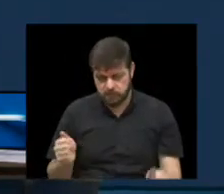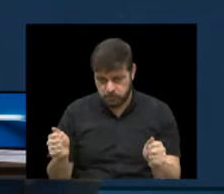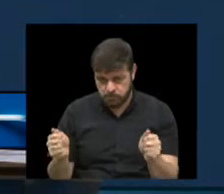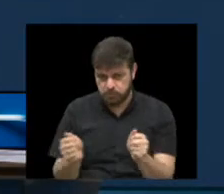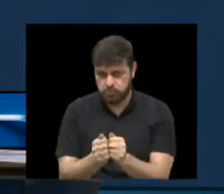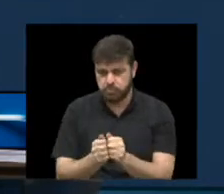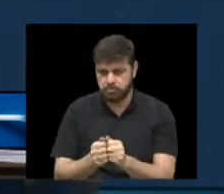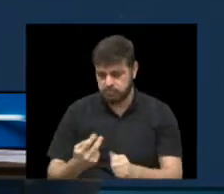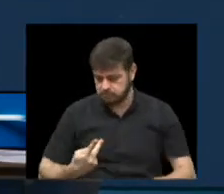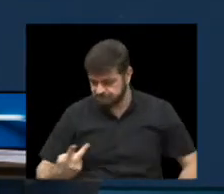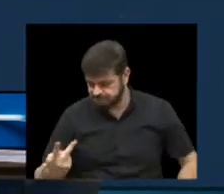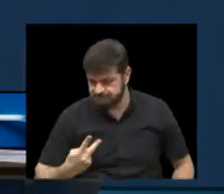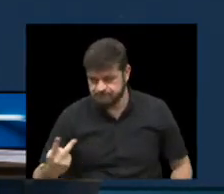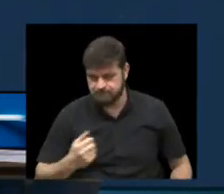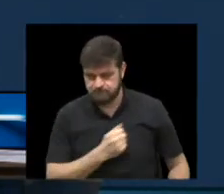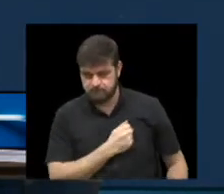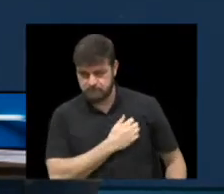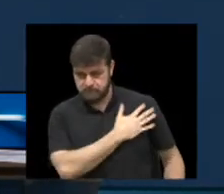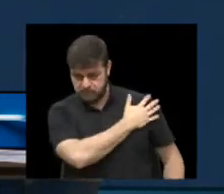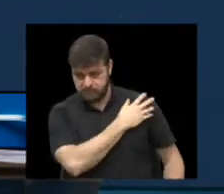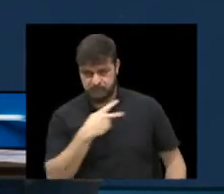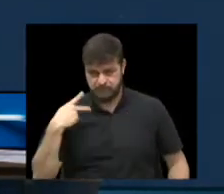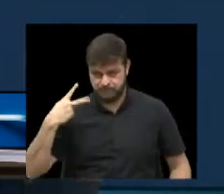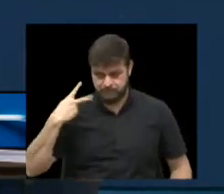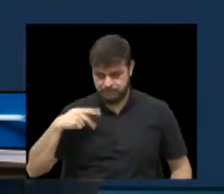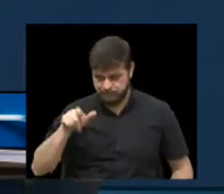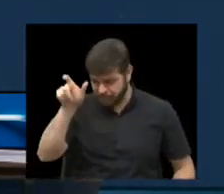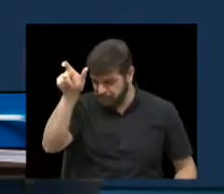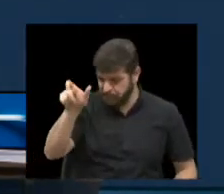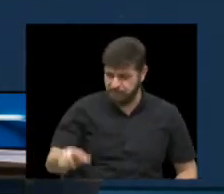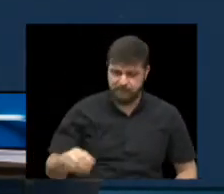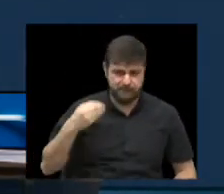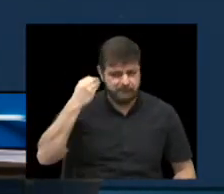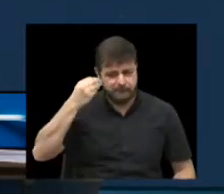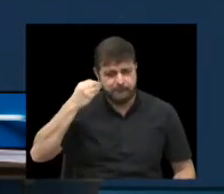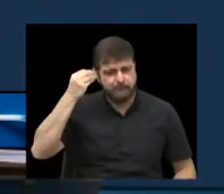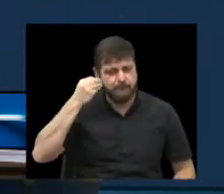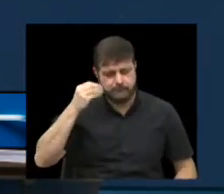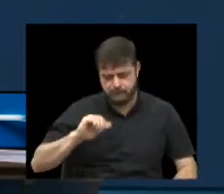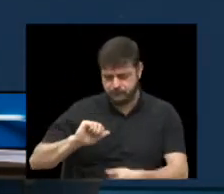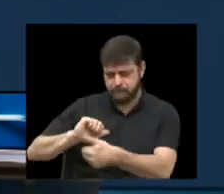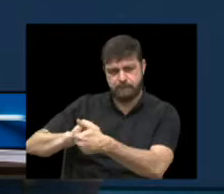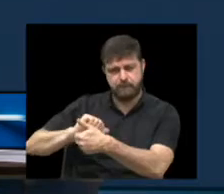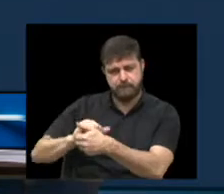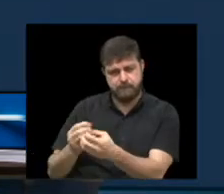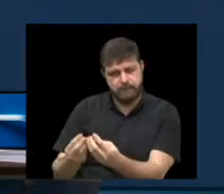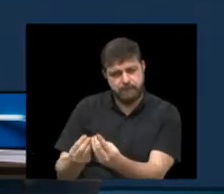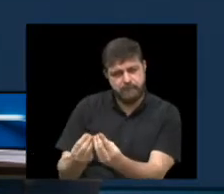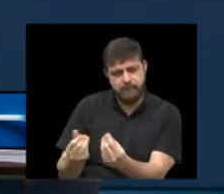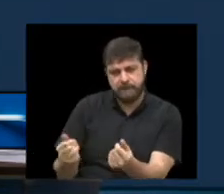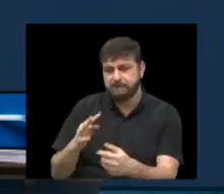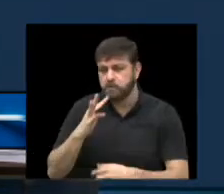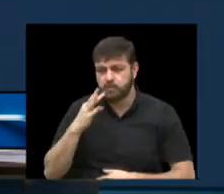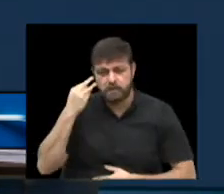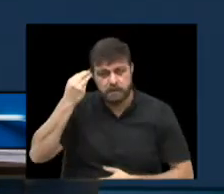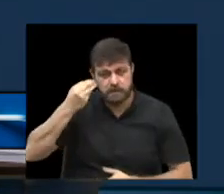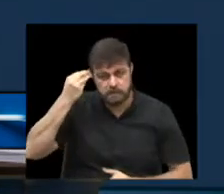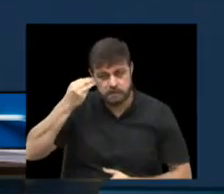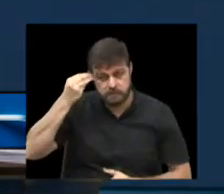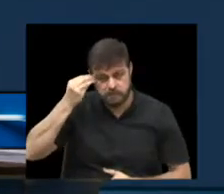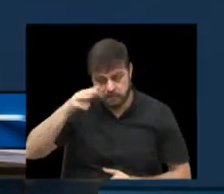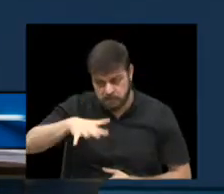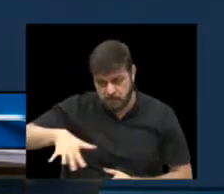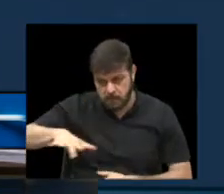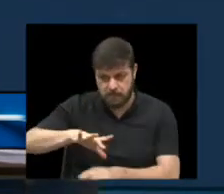com o Tenente Santini, que tem muito mais qualidade na fala da segurança, mas,